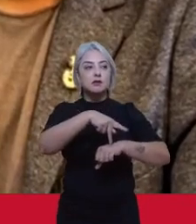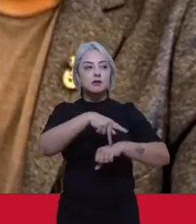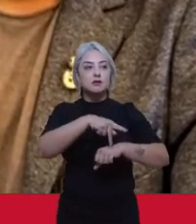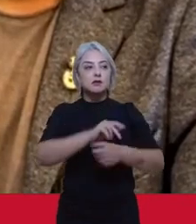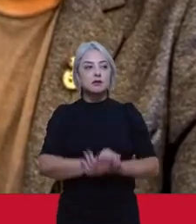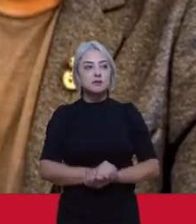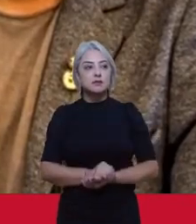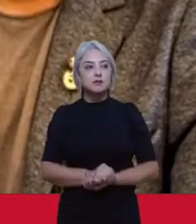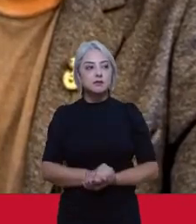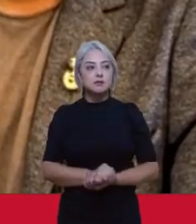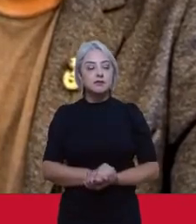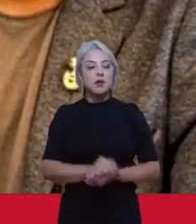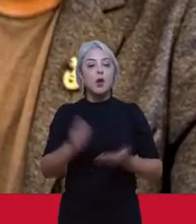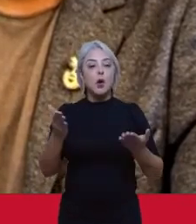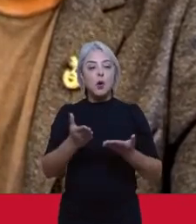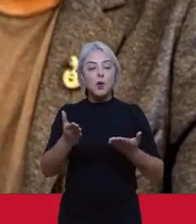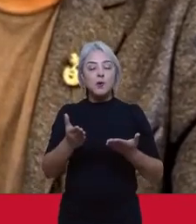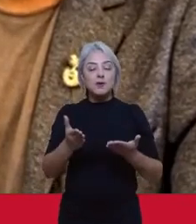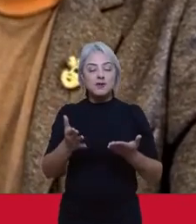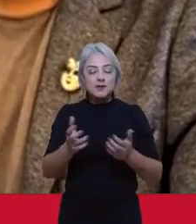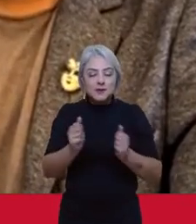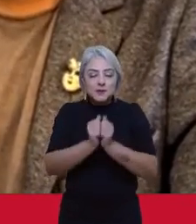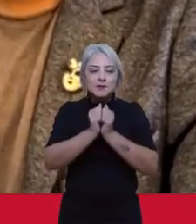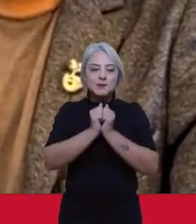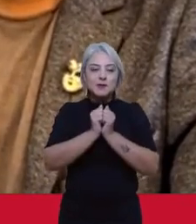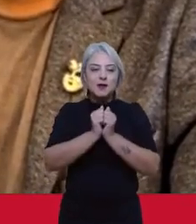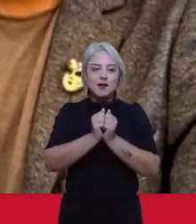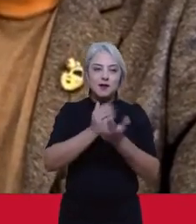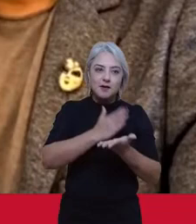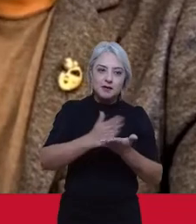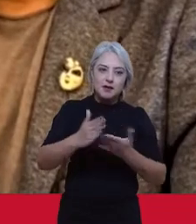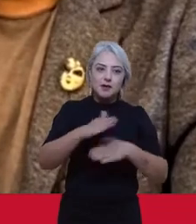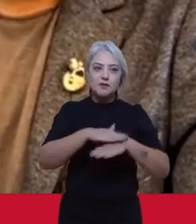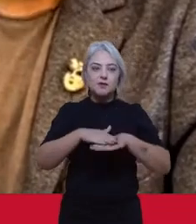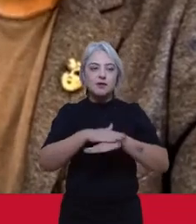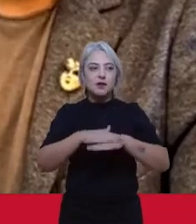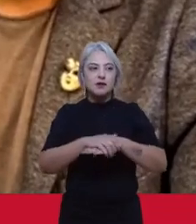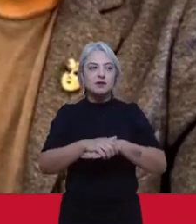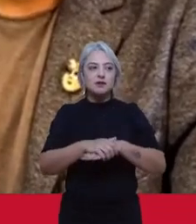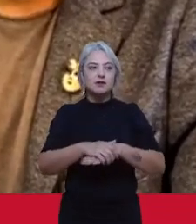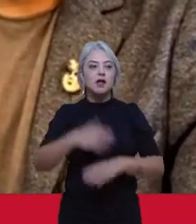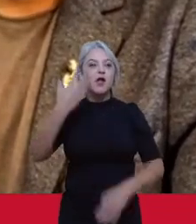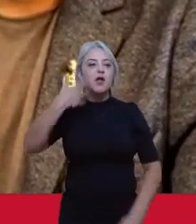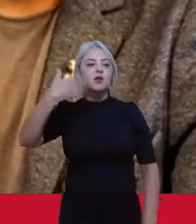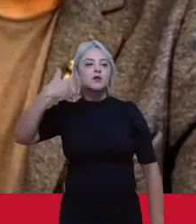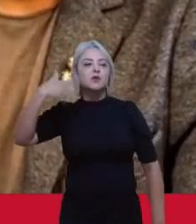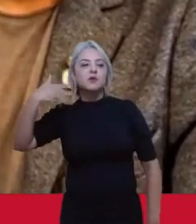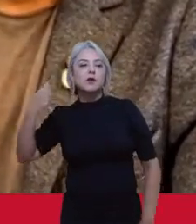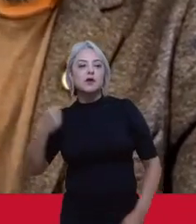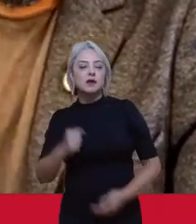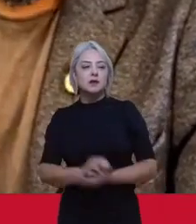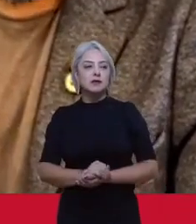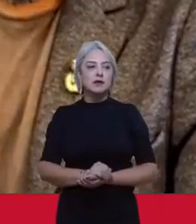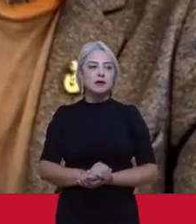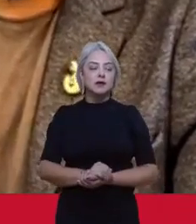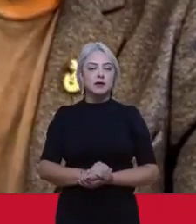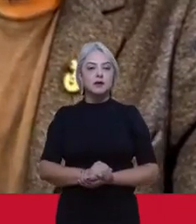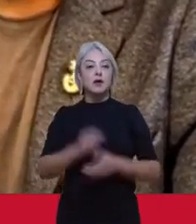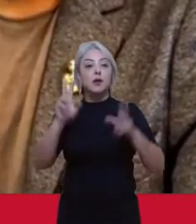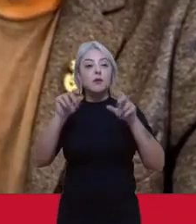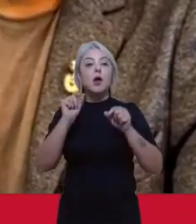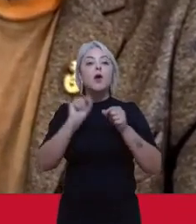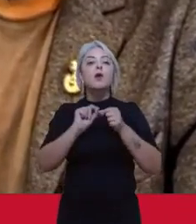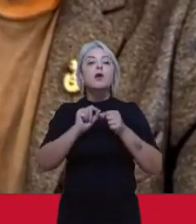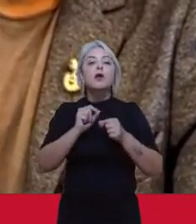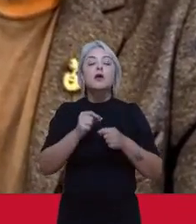e está hoje conosco. E eu começaria a conversa com Jean Willis exatamente sobre esse tema. O